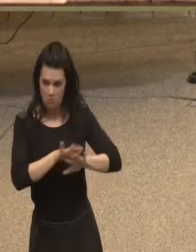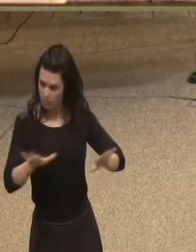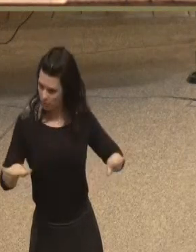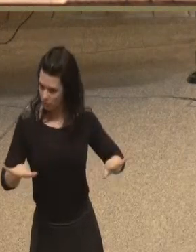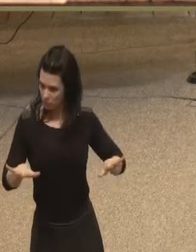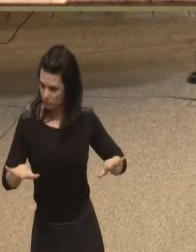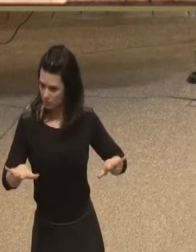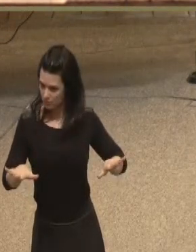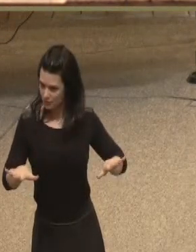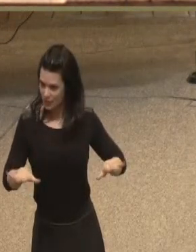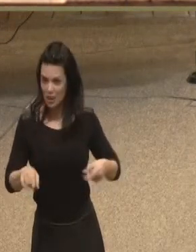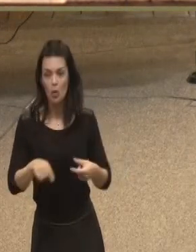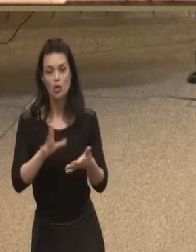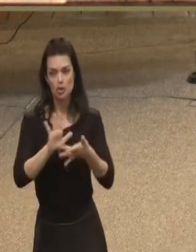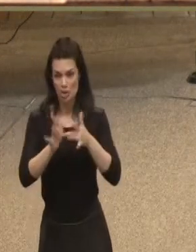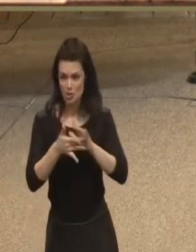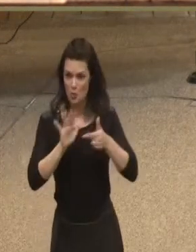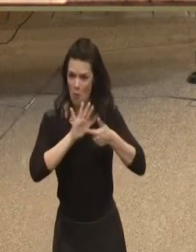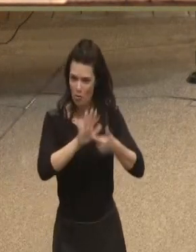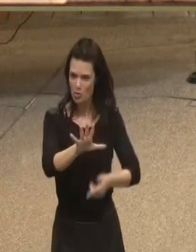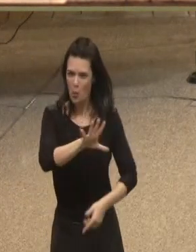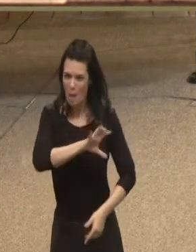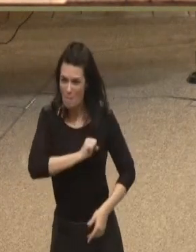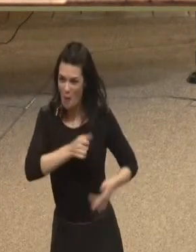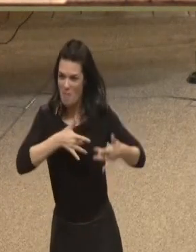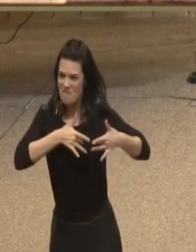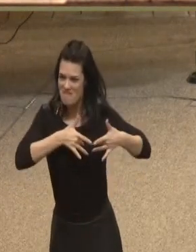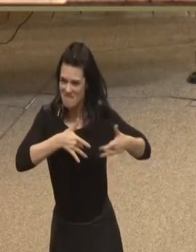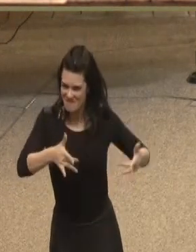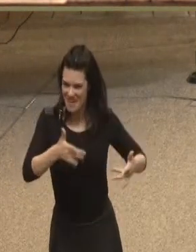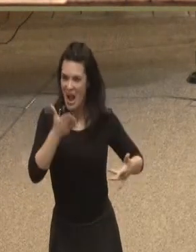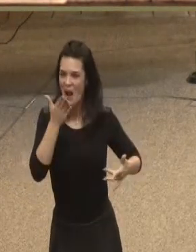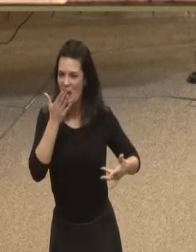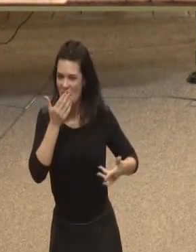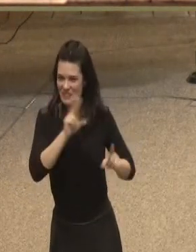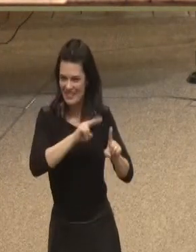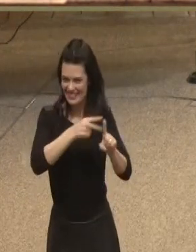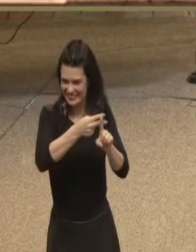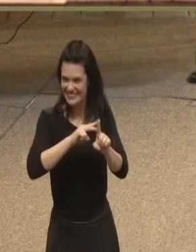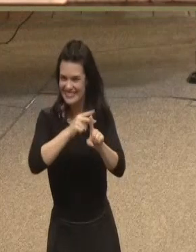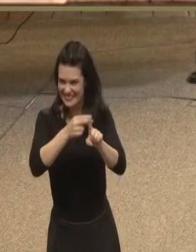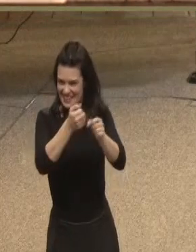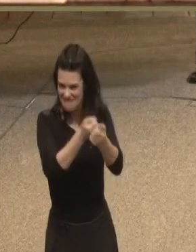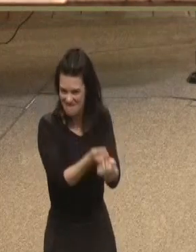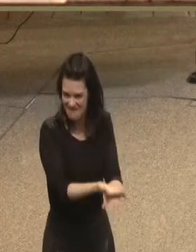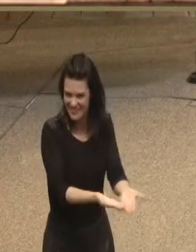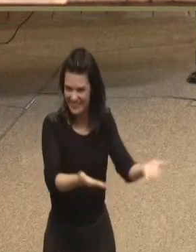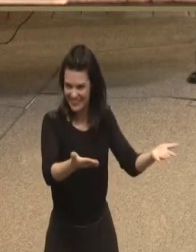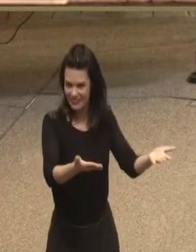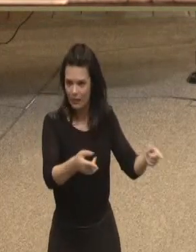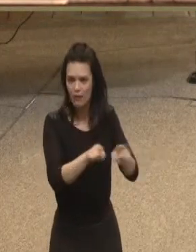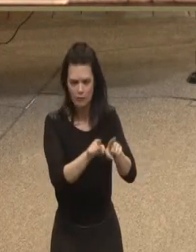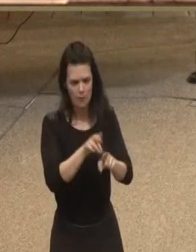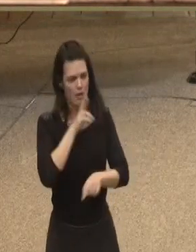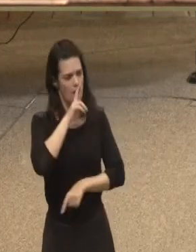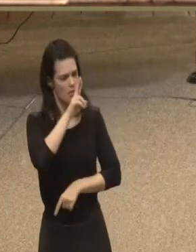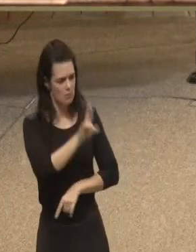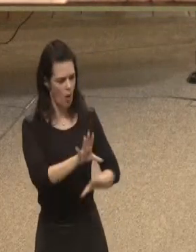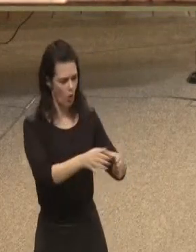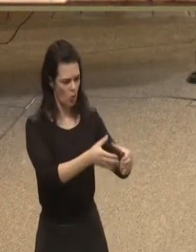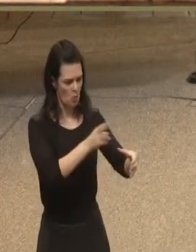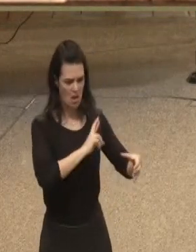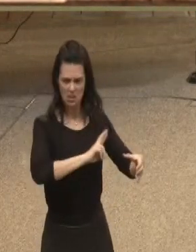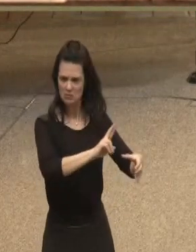de demonstrar o seu amor e também o seu poder, e de ser questionado por fariseus e saduceus. Depois